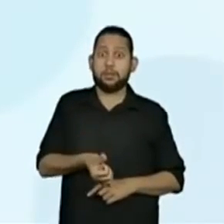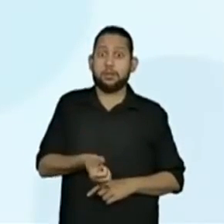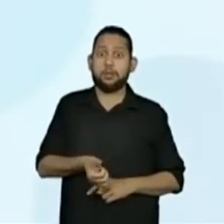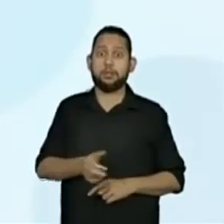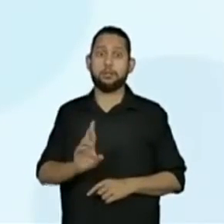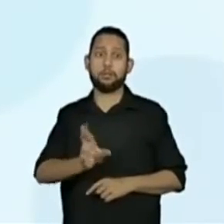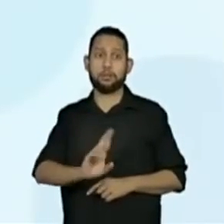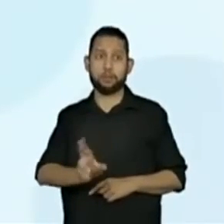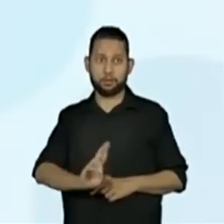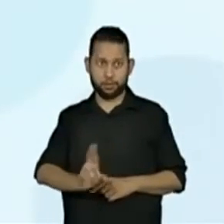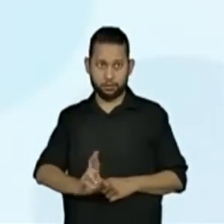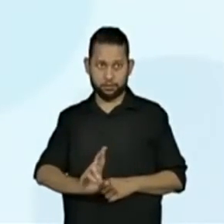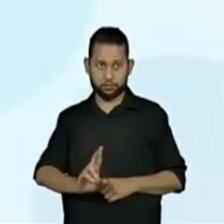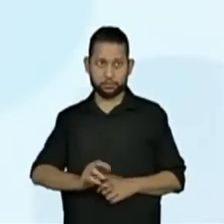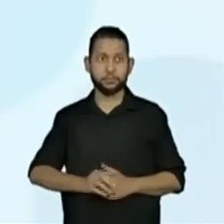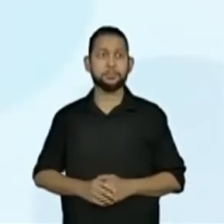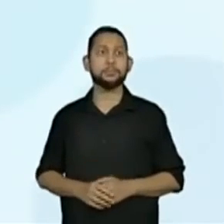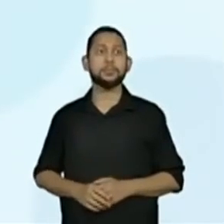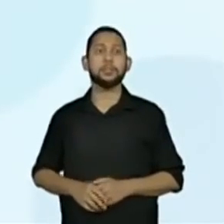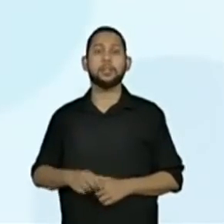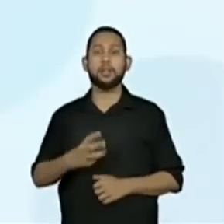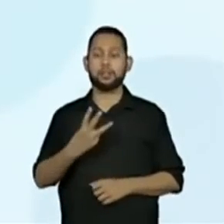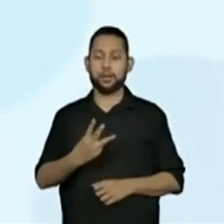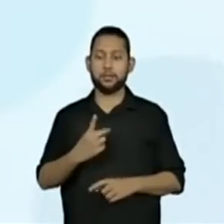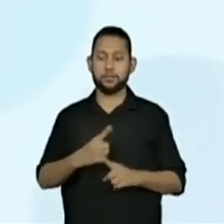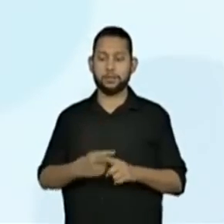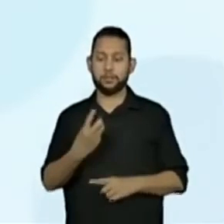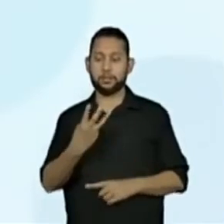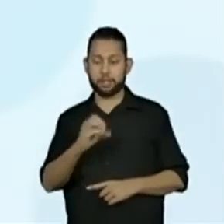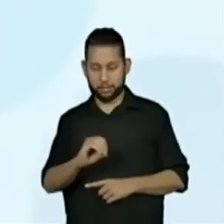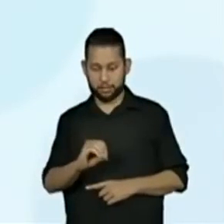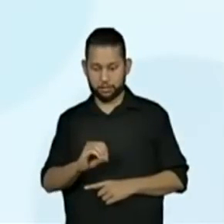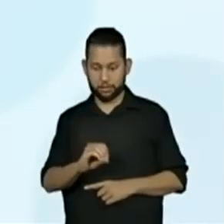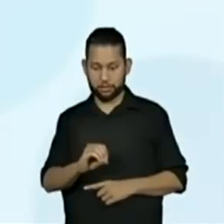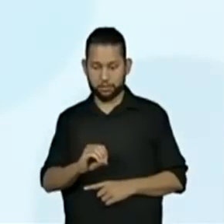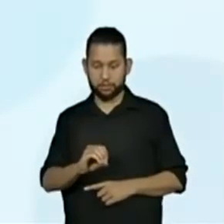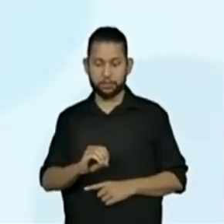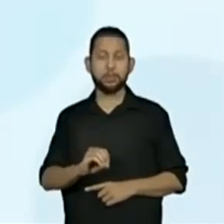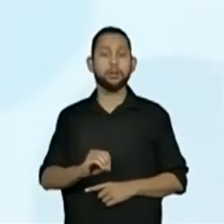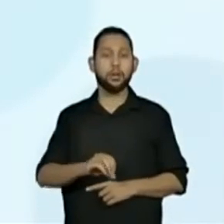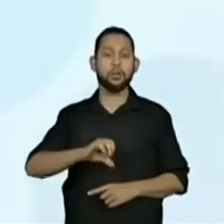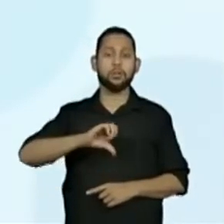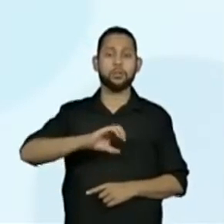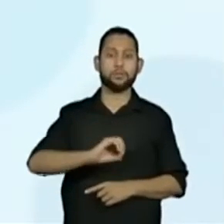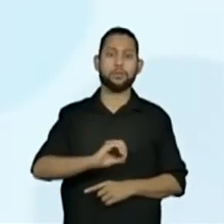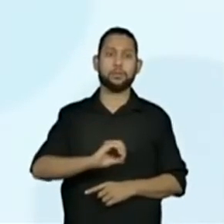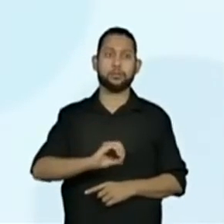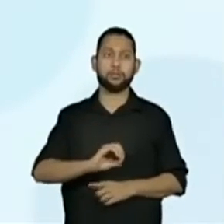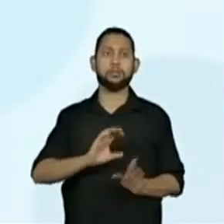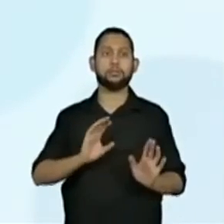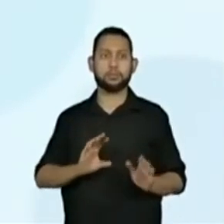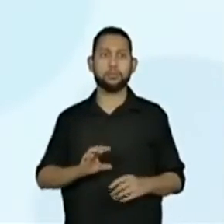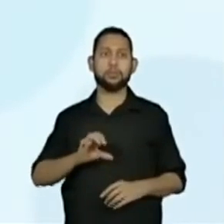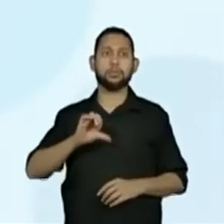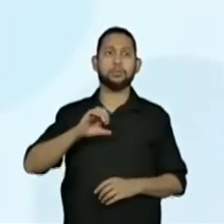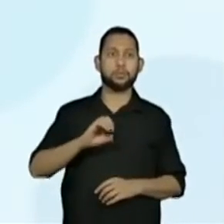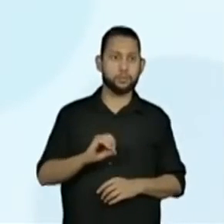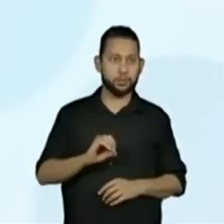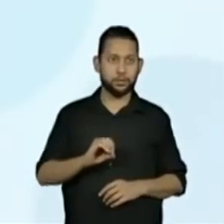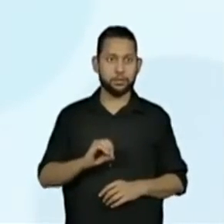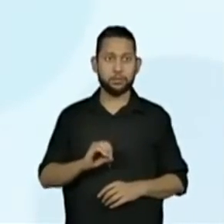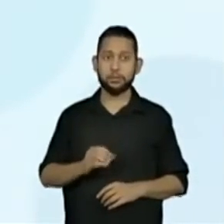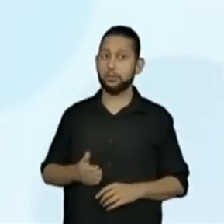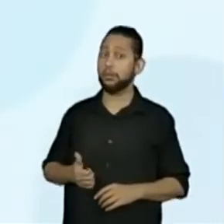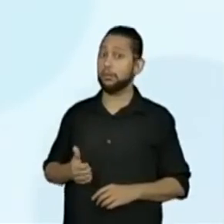obter seis e três vezes 30 eu vou obter 90 o